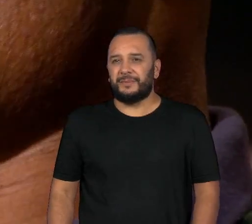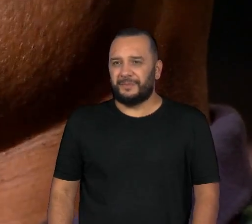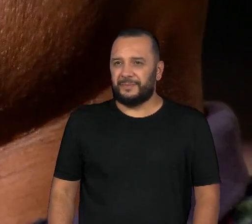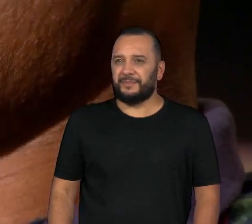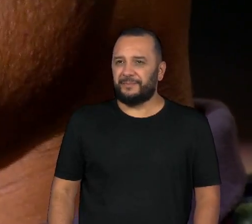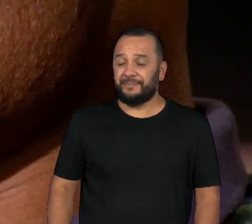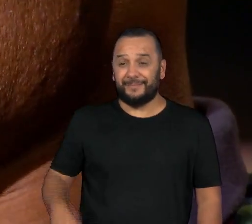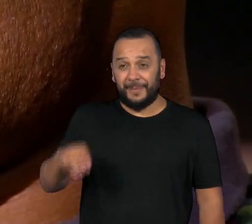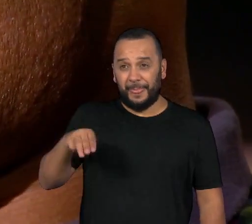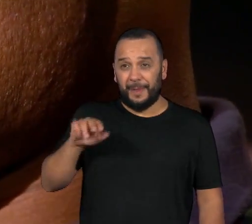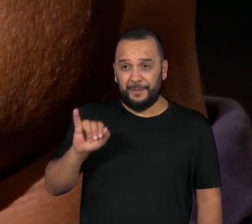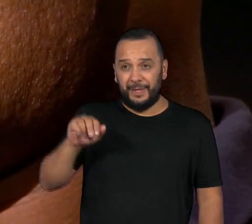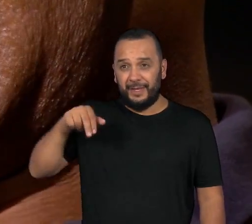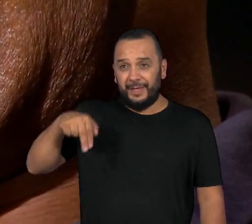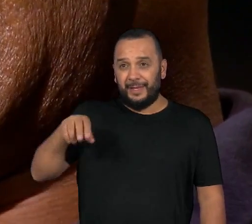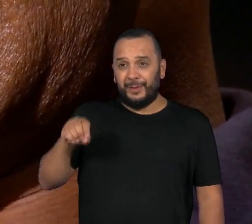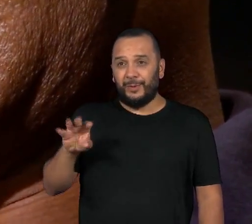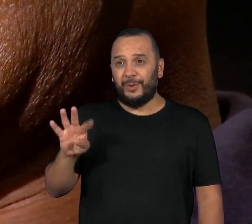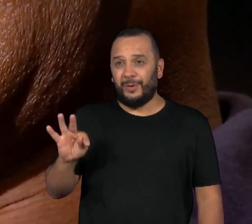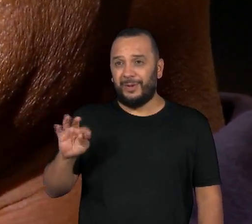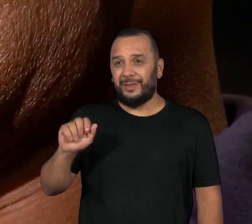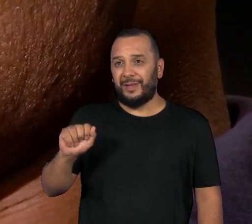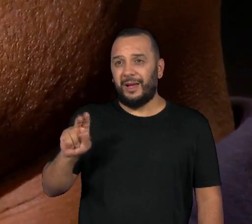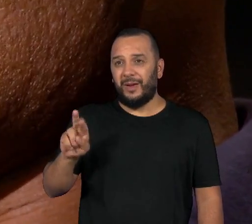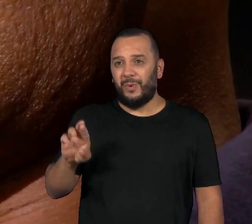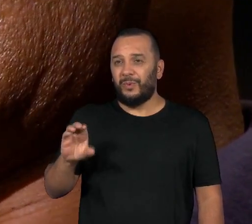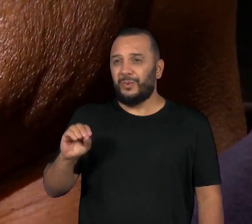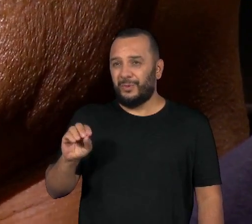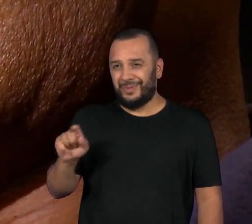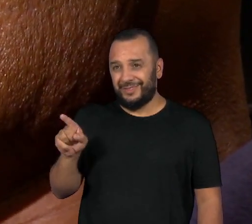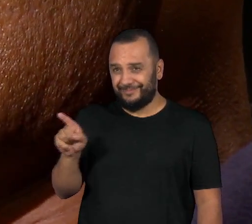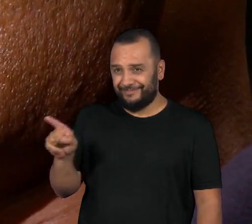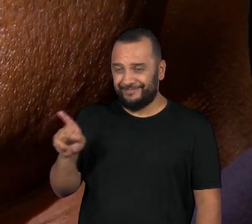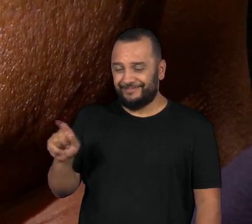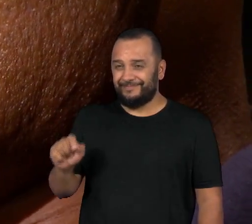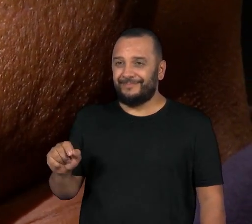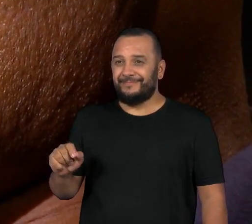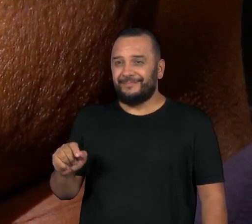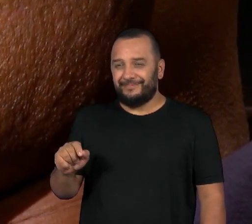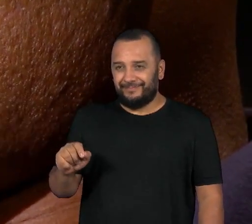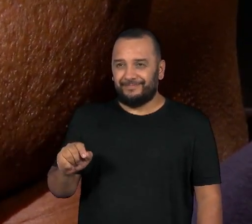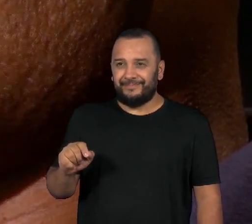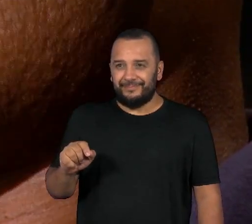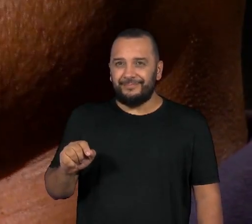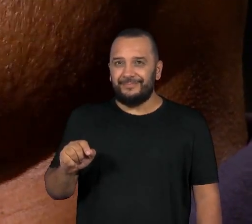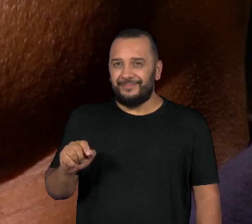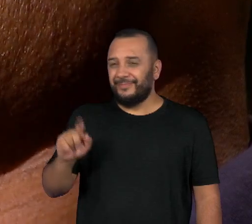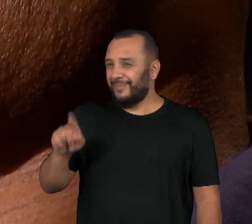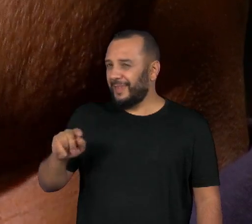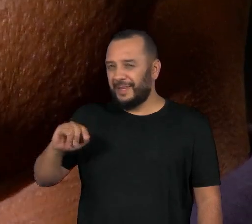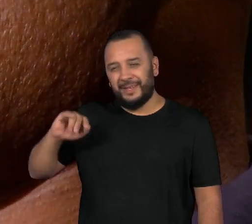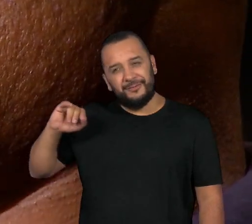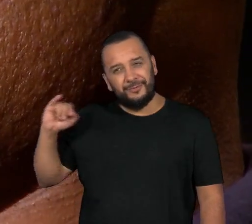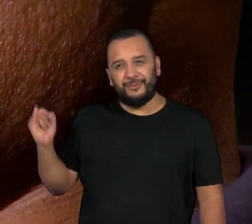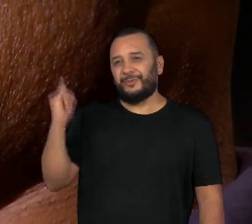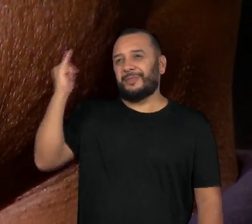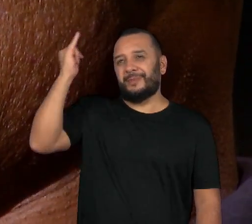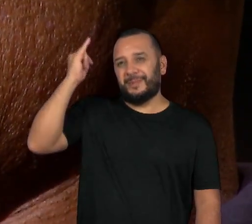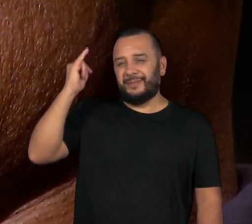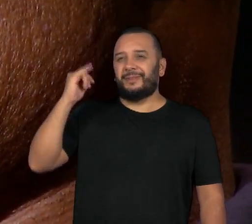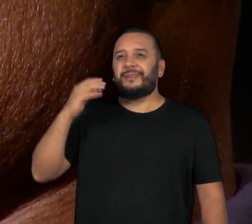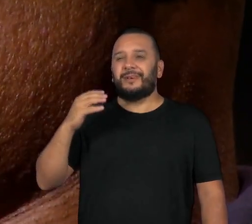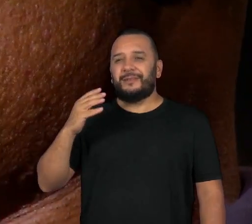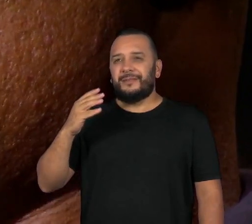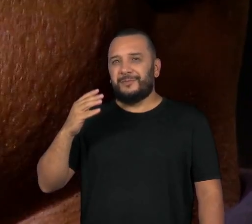O Minotauro, ele é... Eu acho que ele é peça fundamental